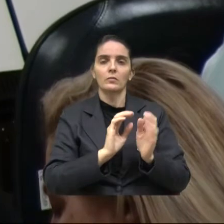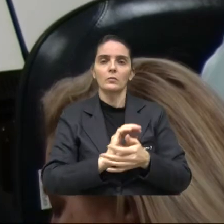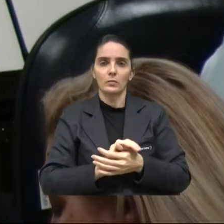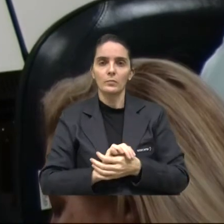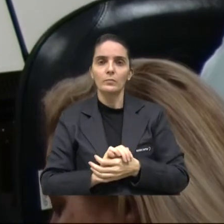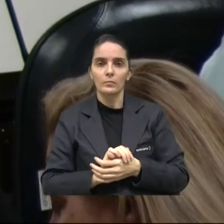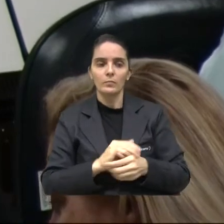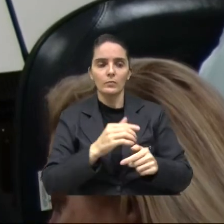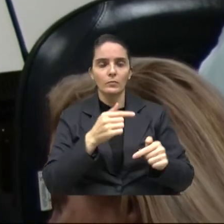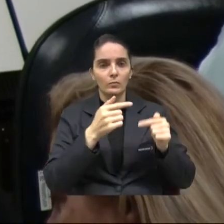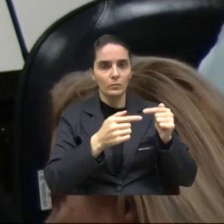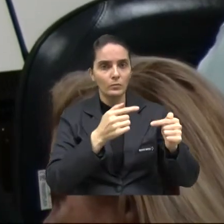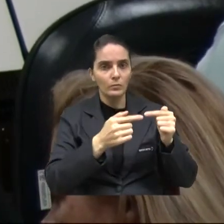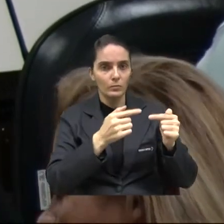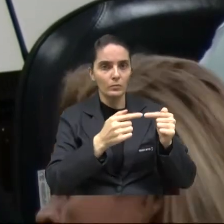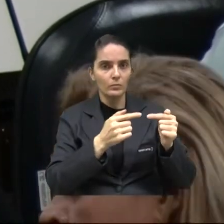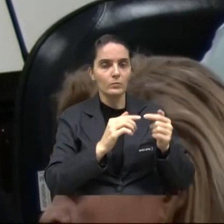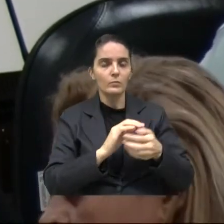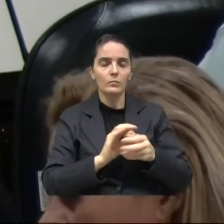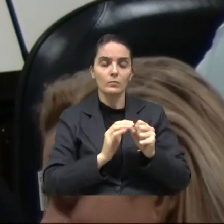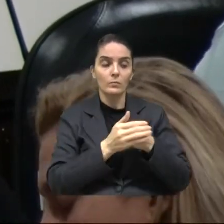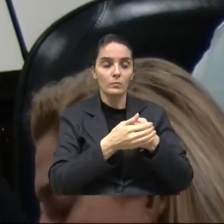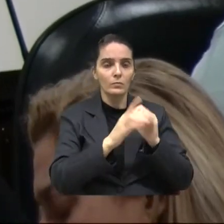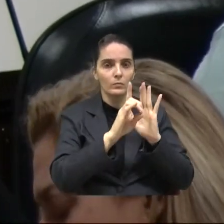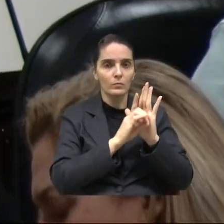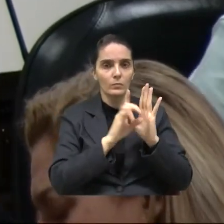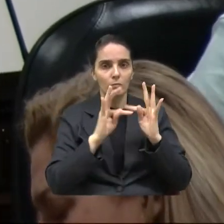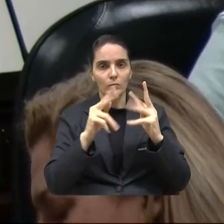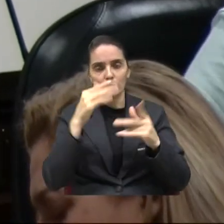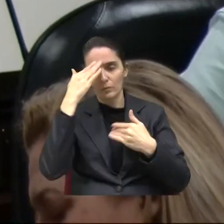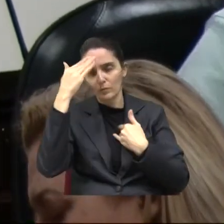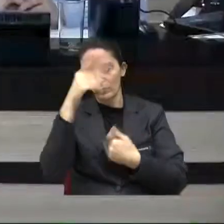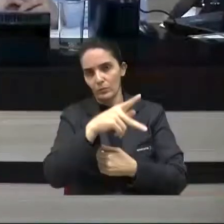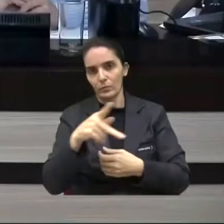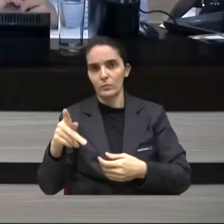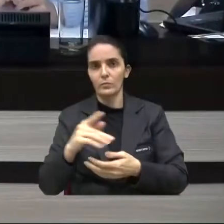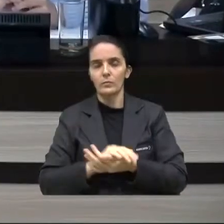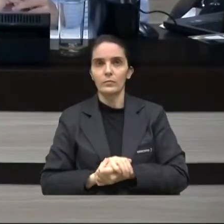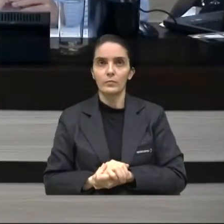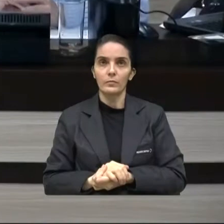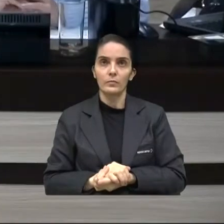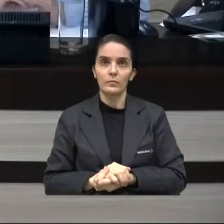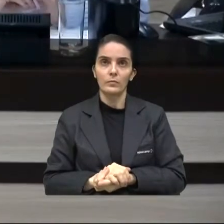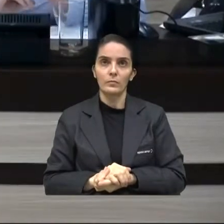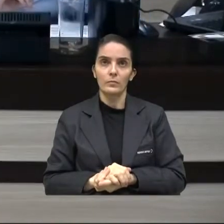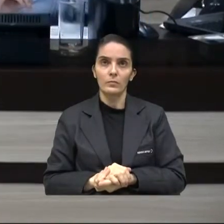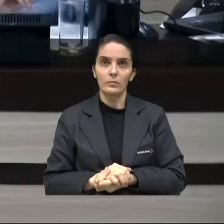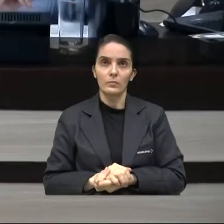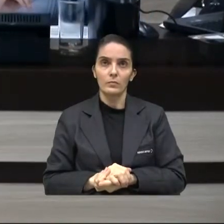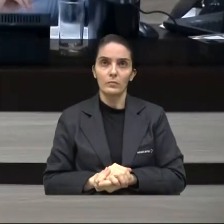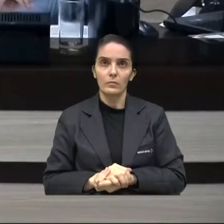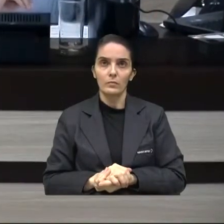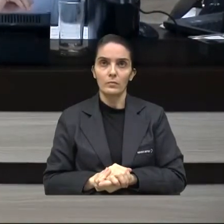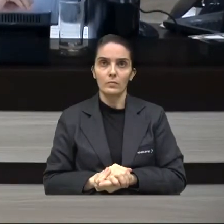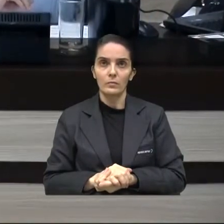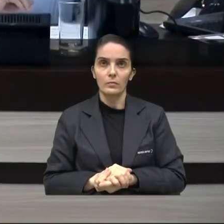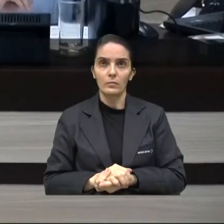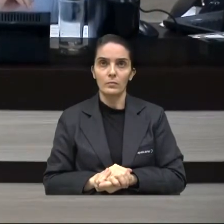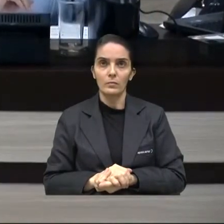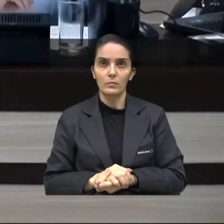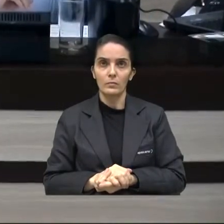na proteção e garantia dos direitos. Obrigado, presidente. Questão de ordem, Questão senhor de presidente. ordem também.